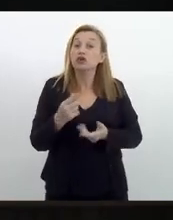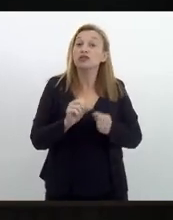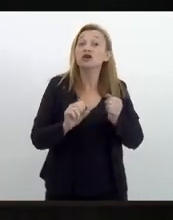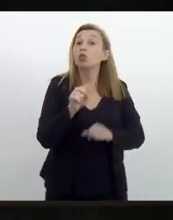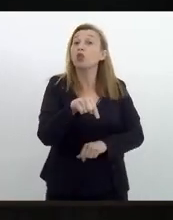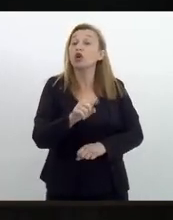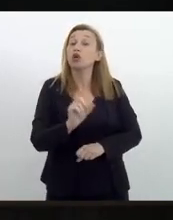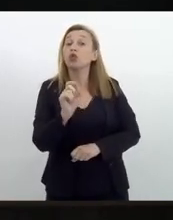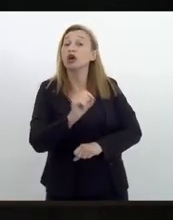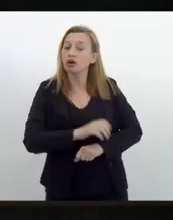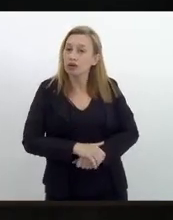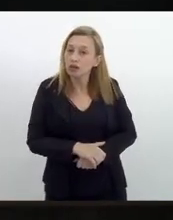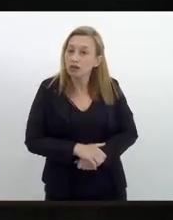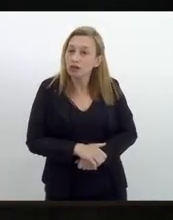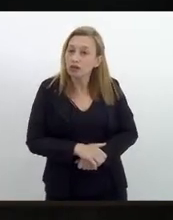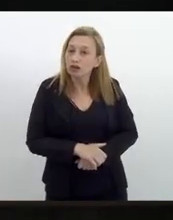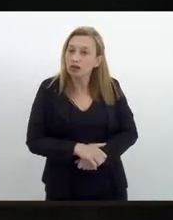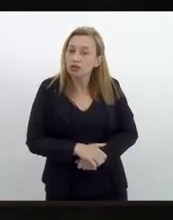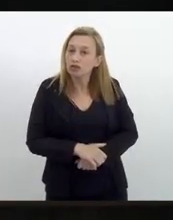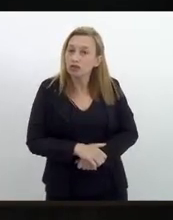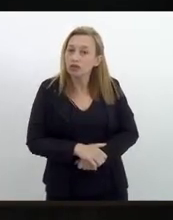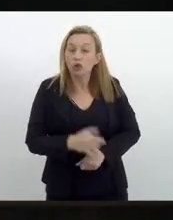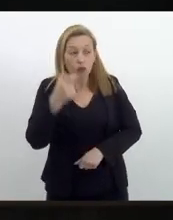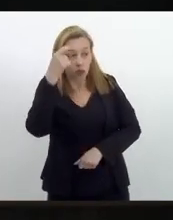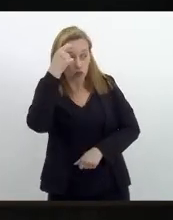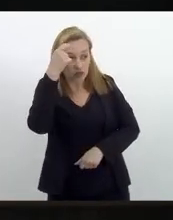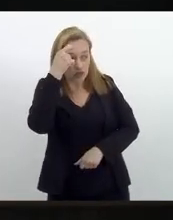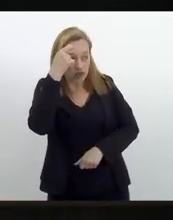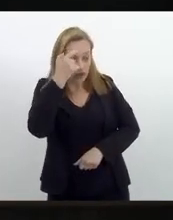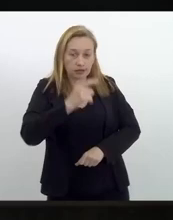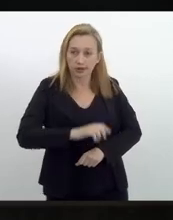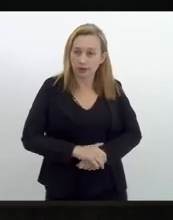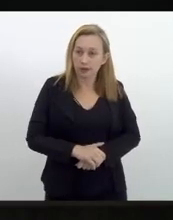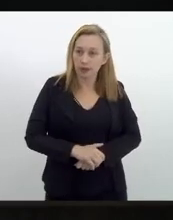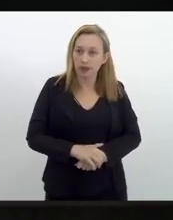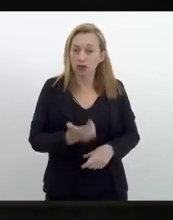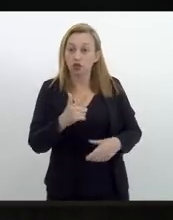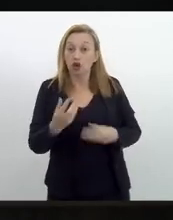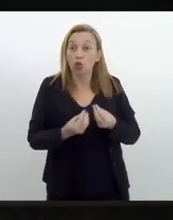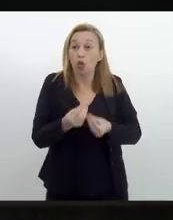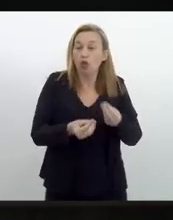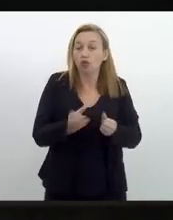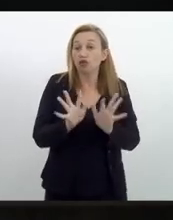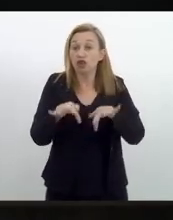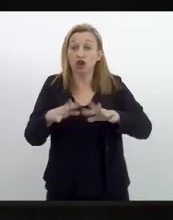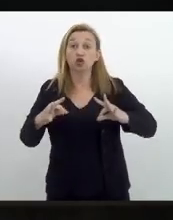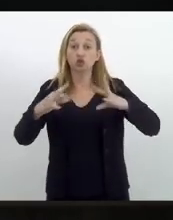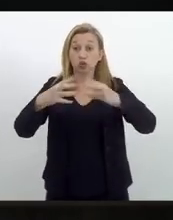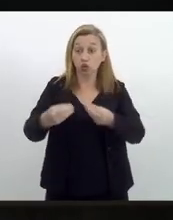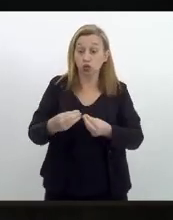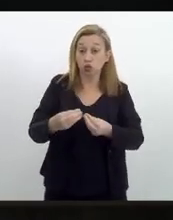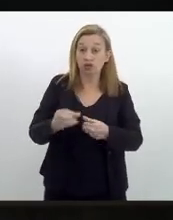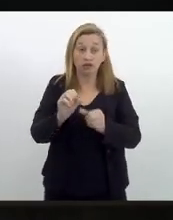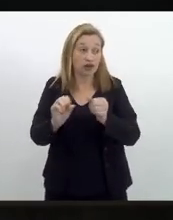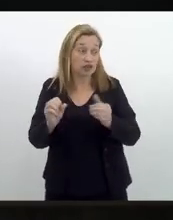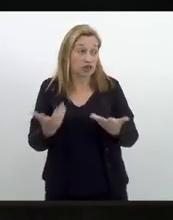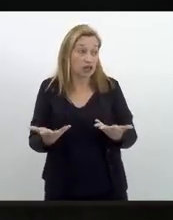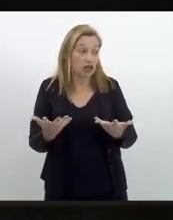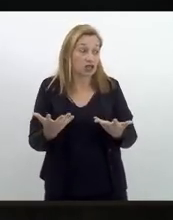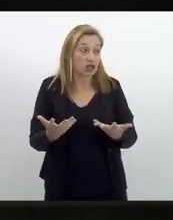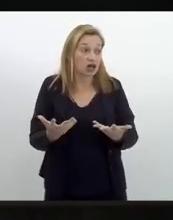uma coisa de consenso, mas não dá para no final de tudo aí ter um para fazer um destaque